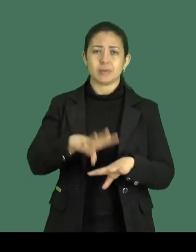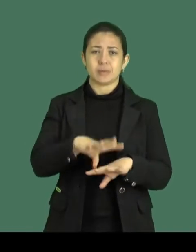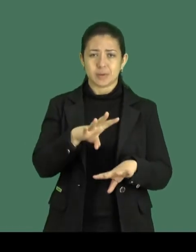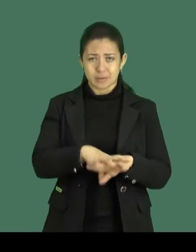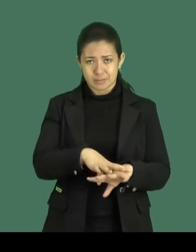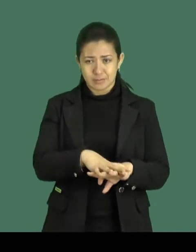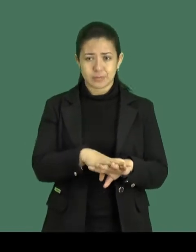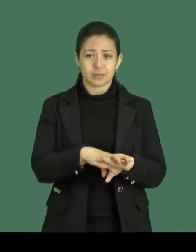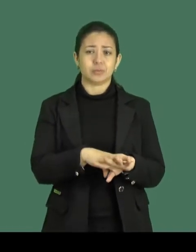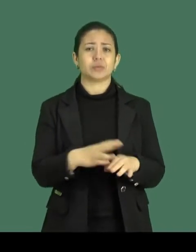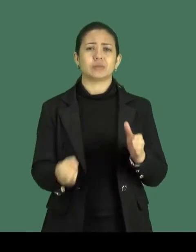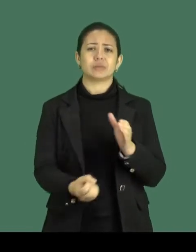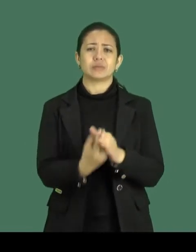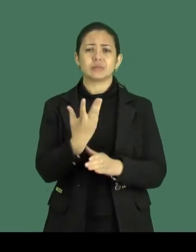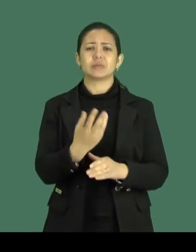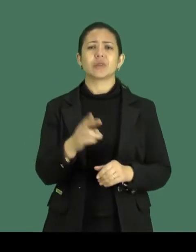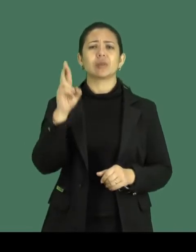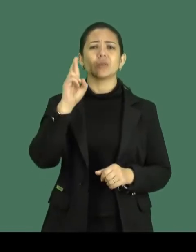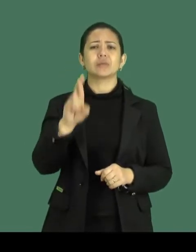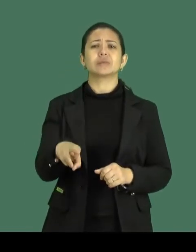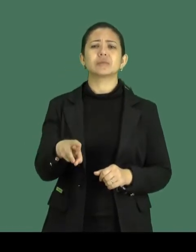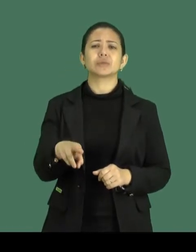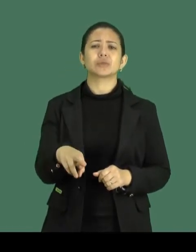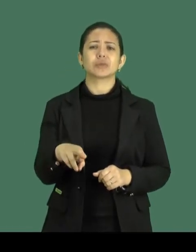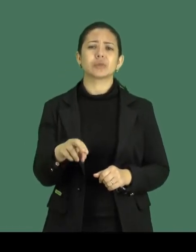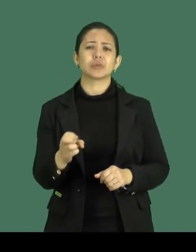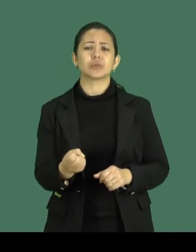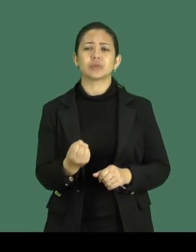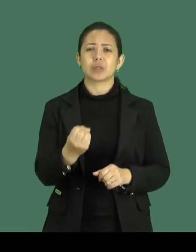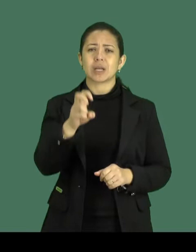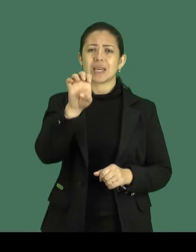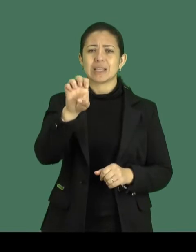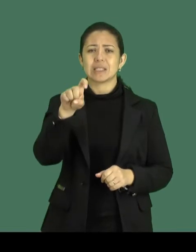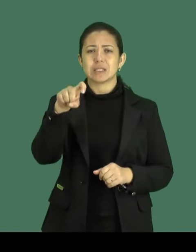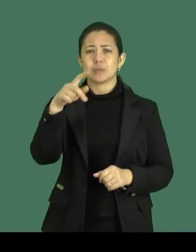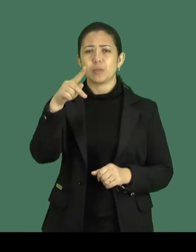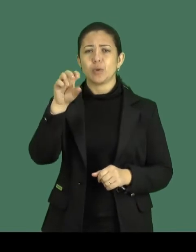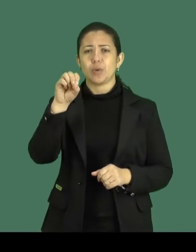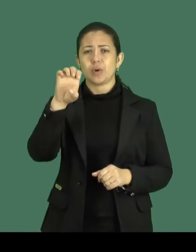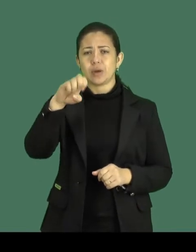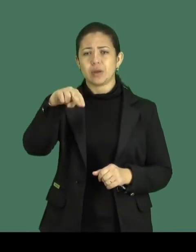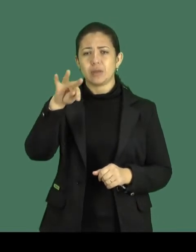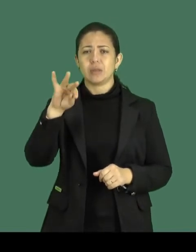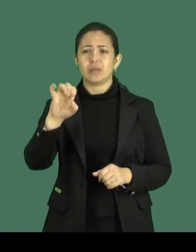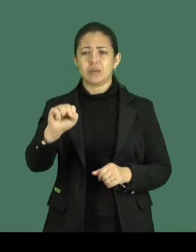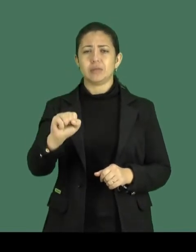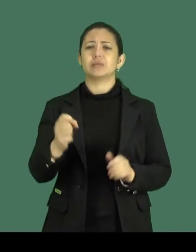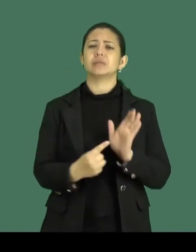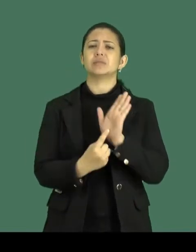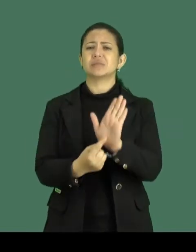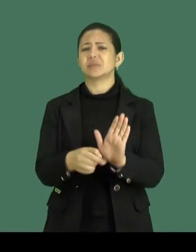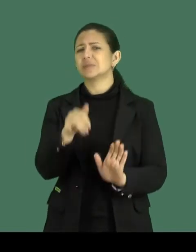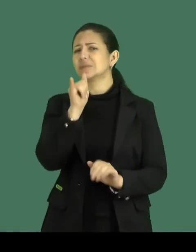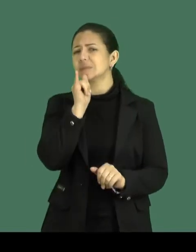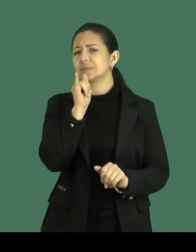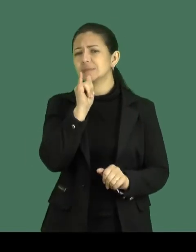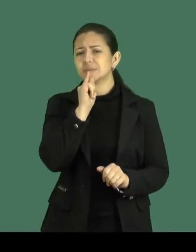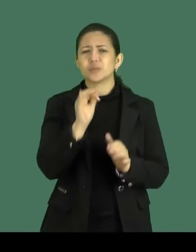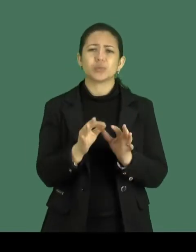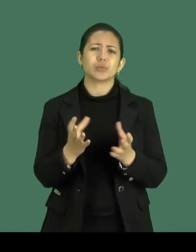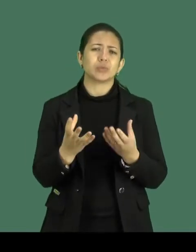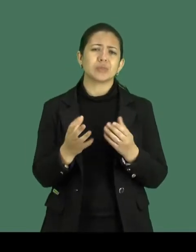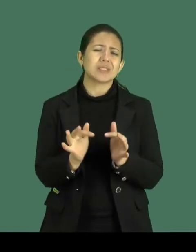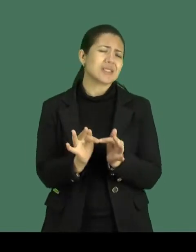criada para representar o valor de um expoente. Eu vou dar um exemplo bastante